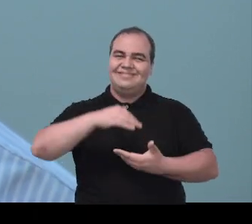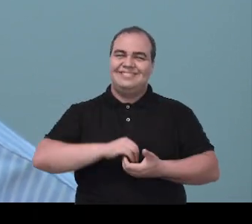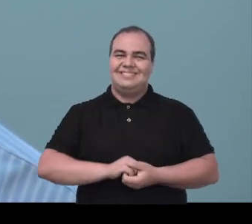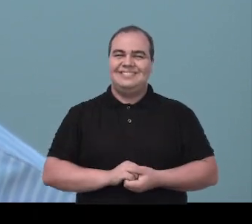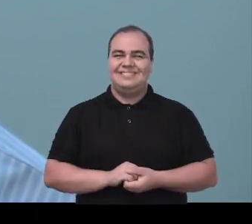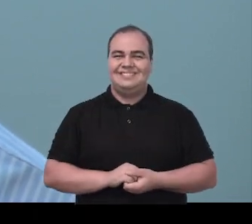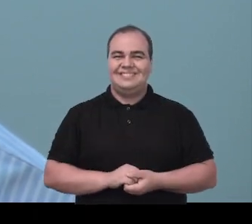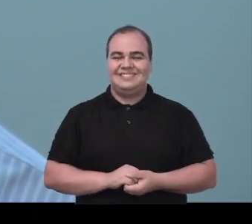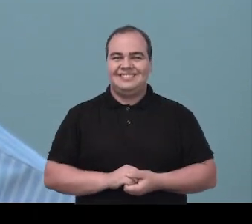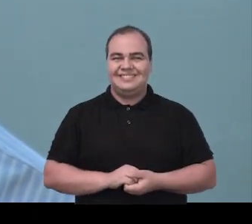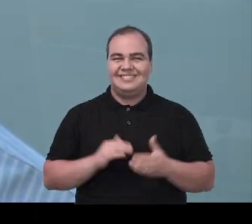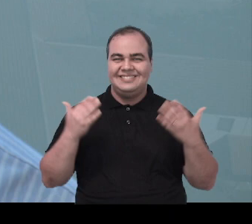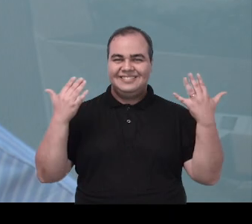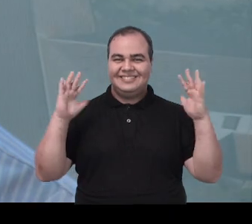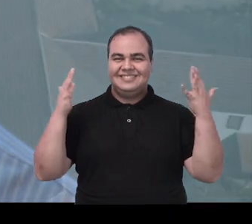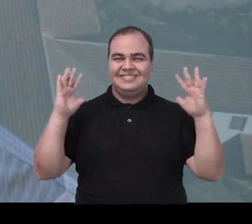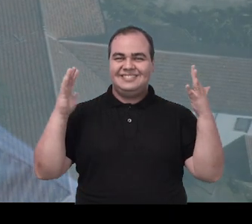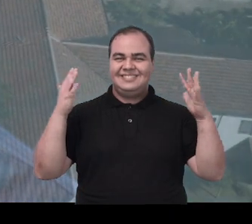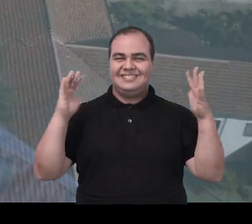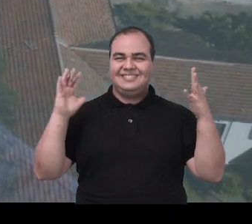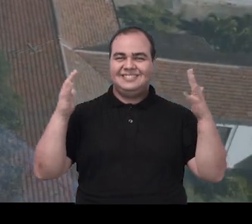Muito obrigado.